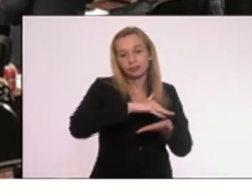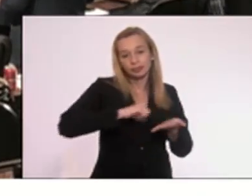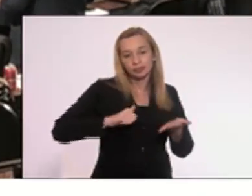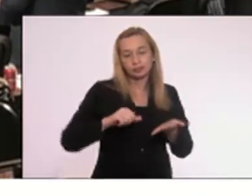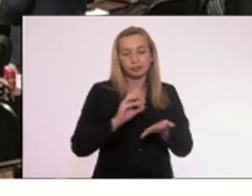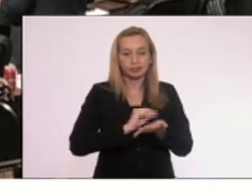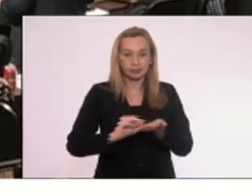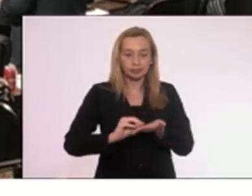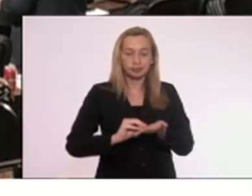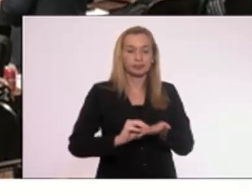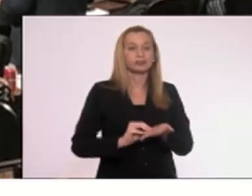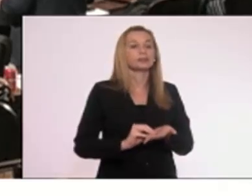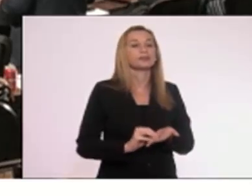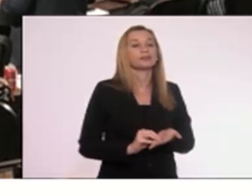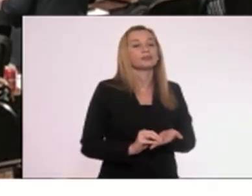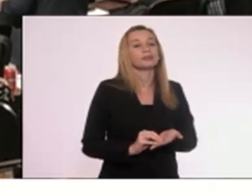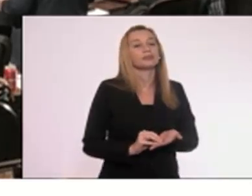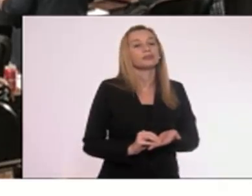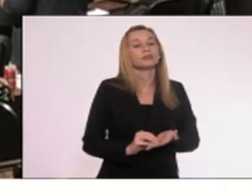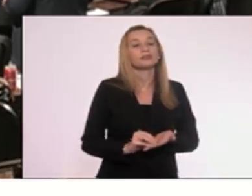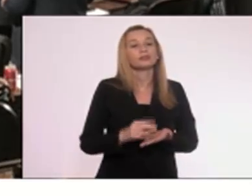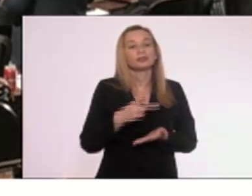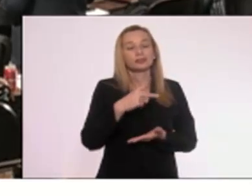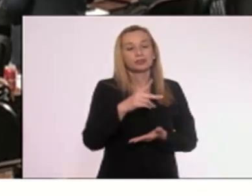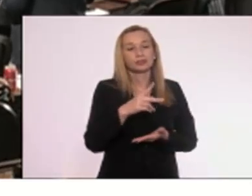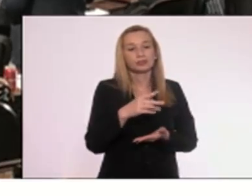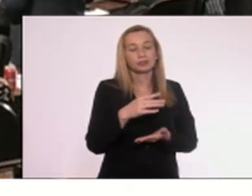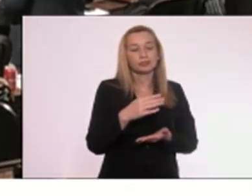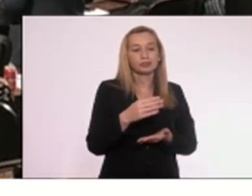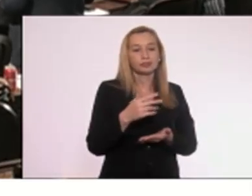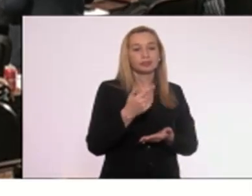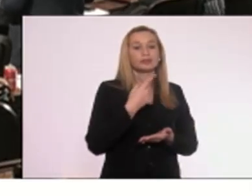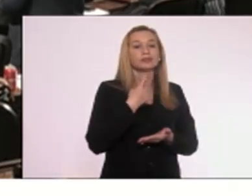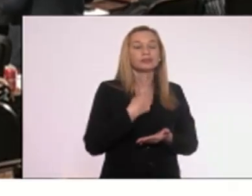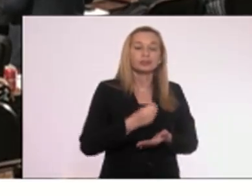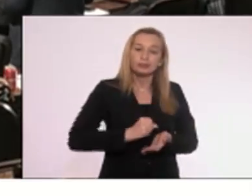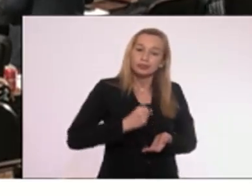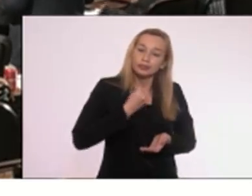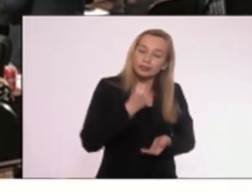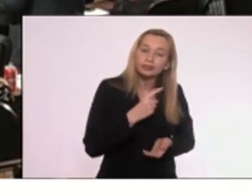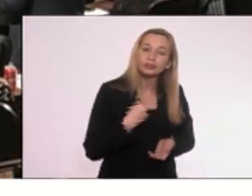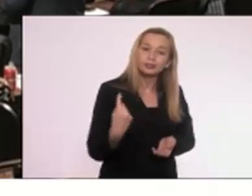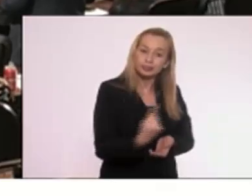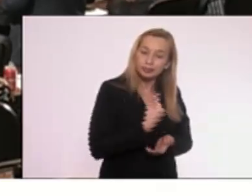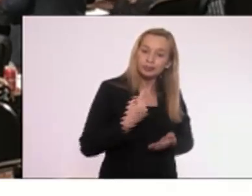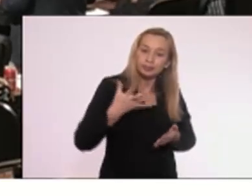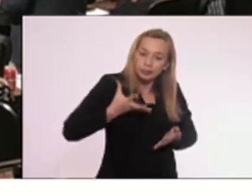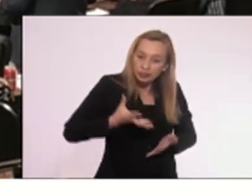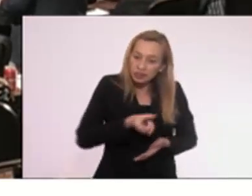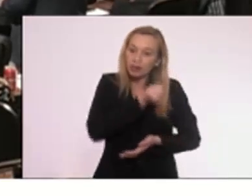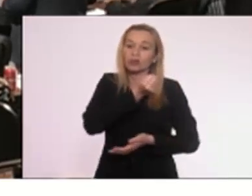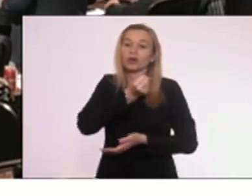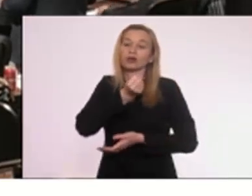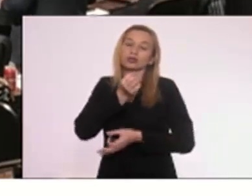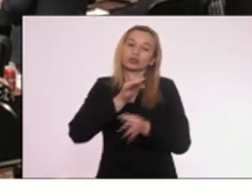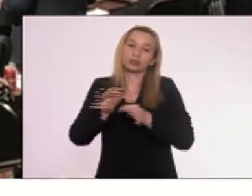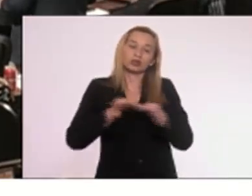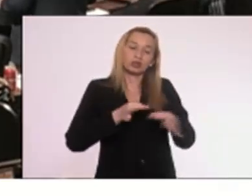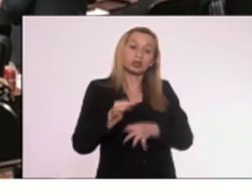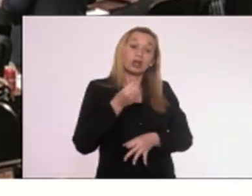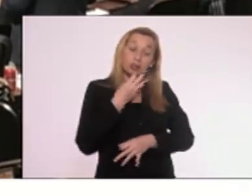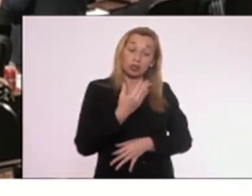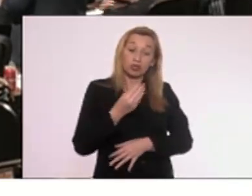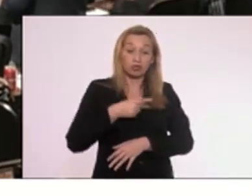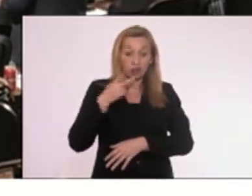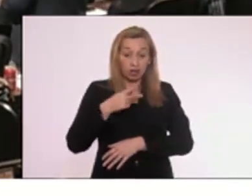de pauta, com a coordenação de Vossa Excelência, é um esforço para a gente salvar esses projetos. É bom deixar